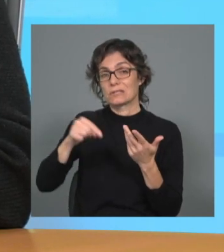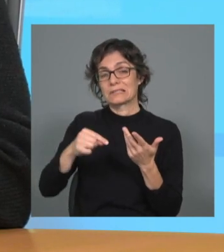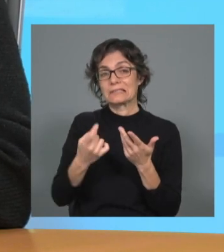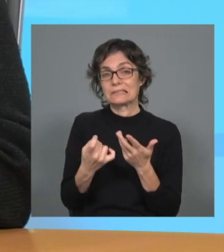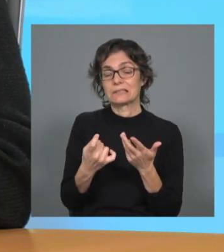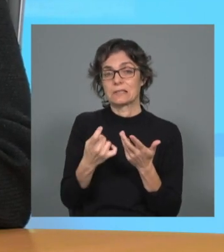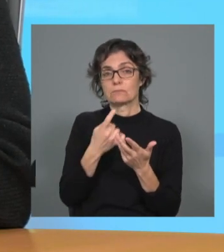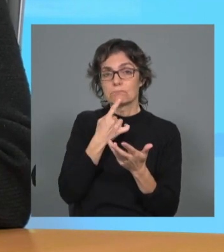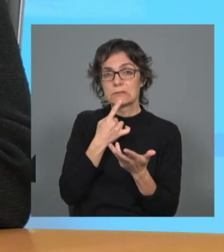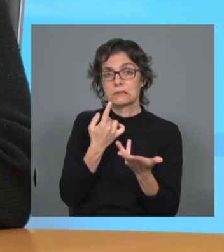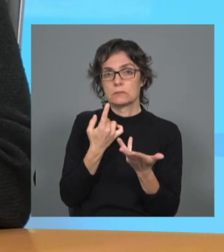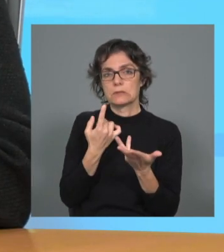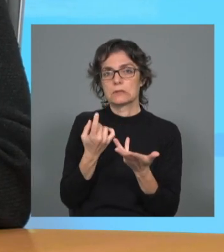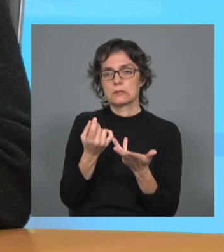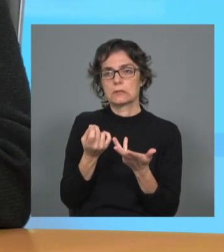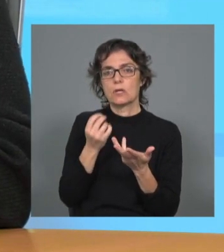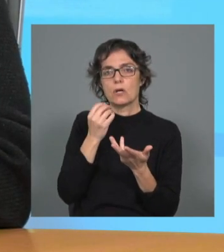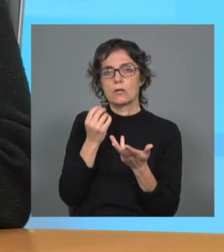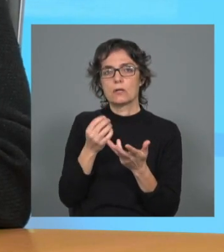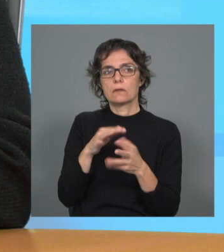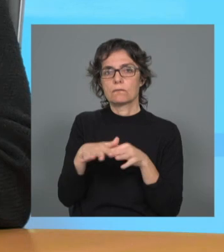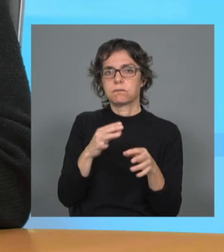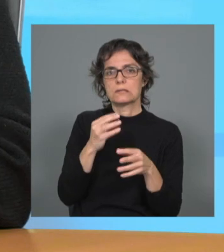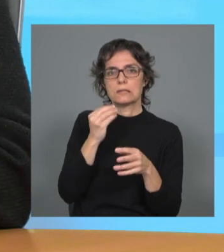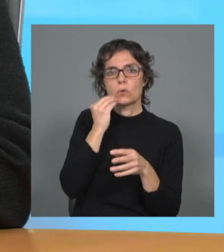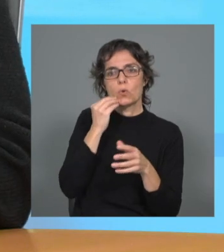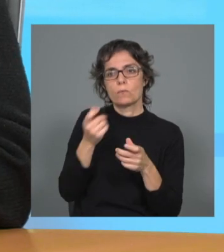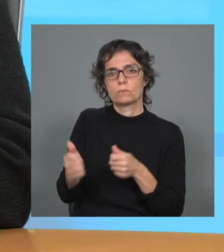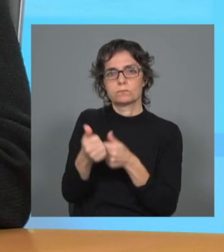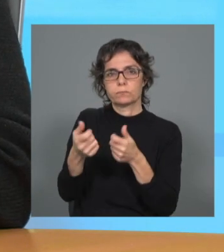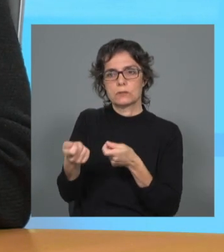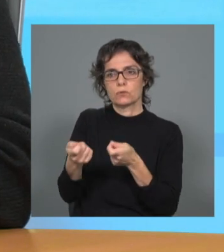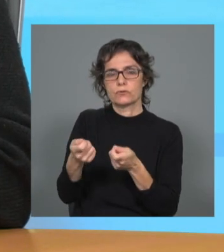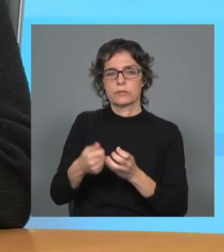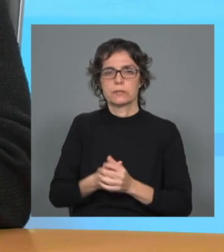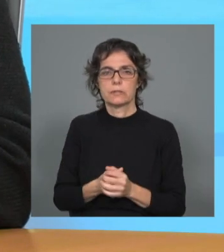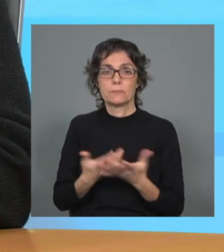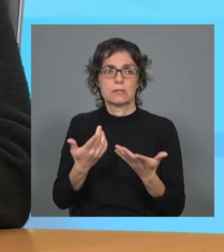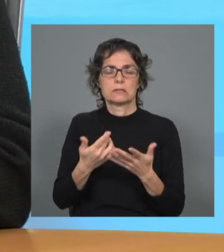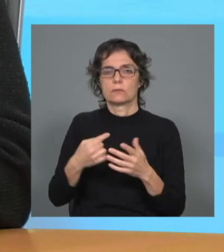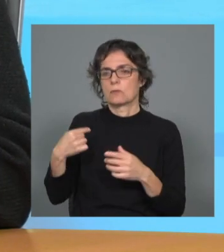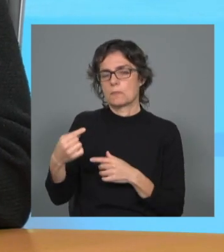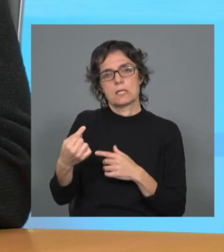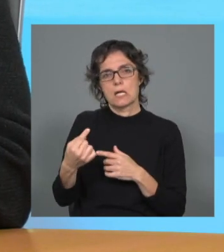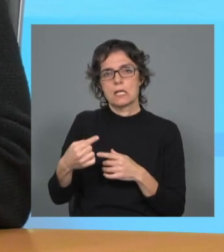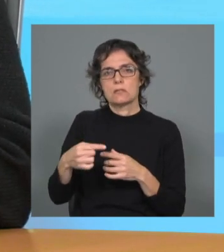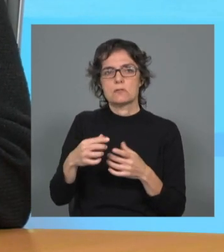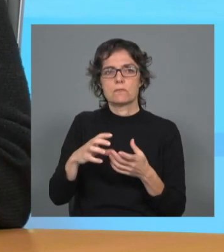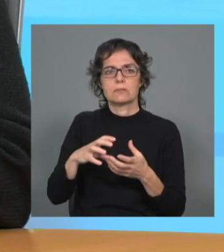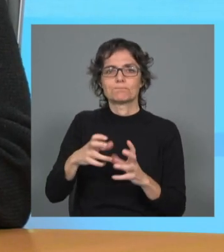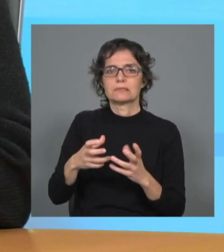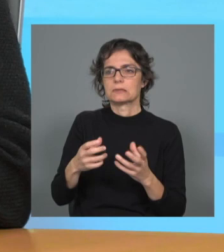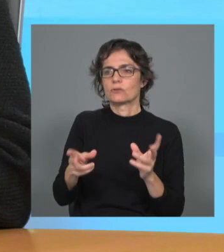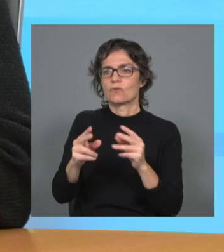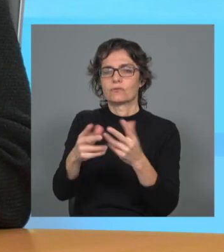nós precisamos de perceber como é que vai acontecer. Mas todos os dias há situações de crise novas